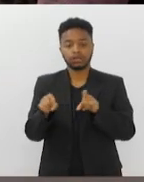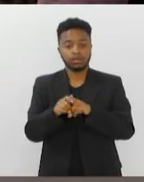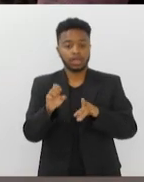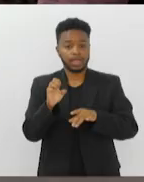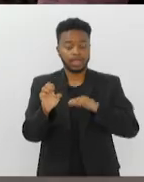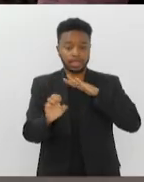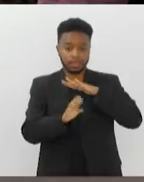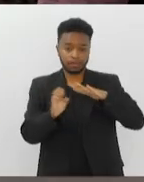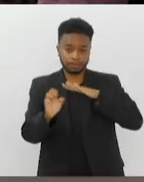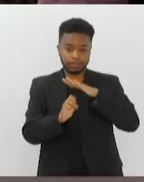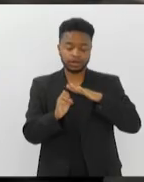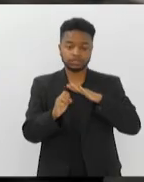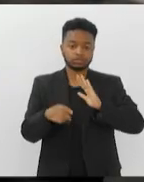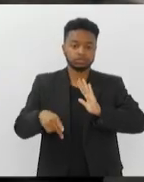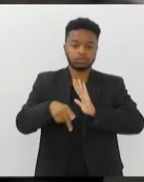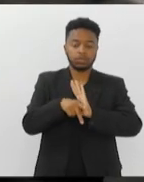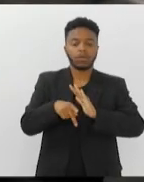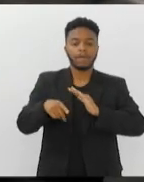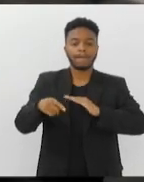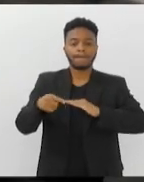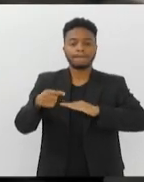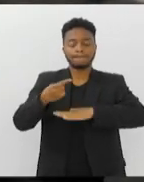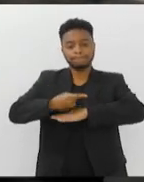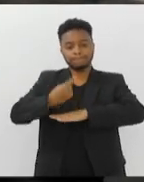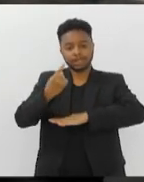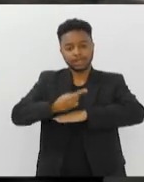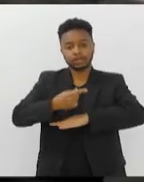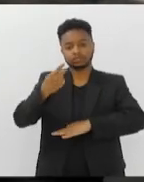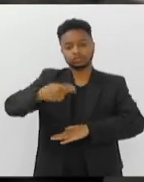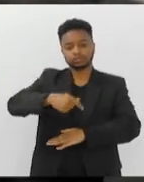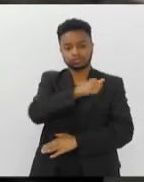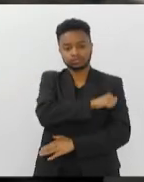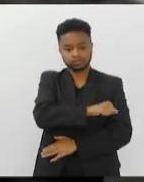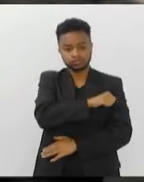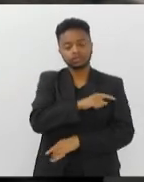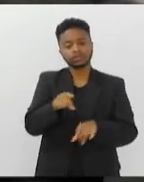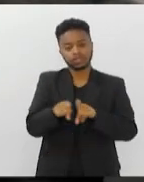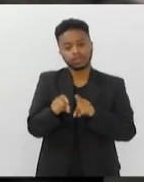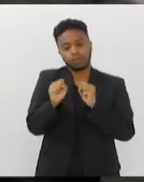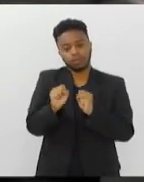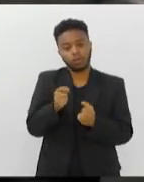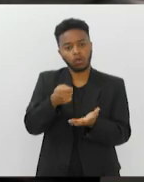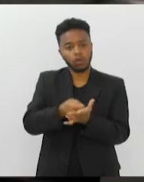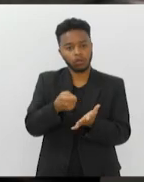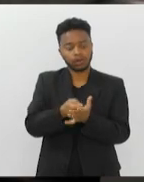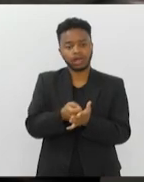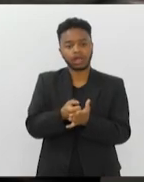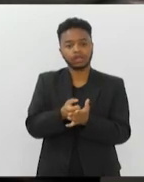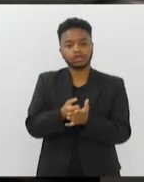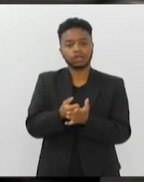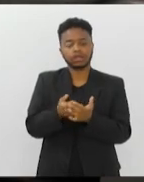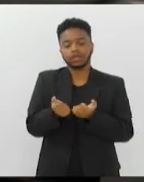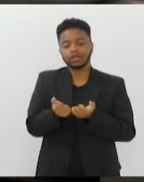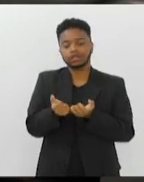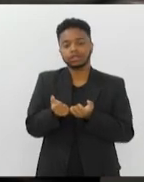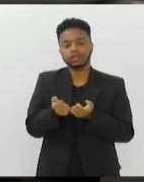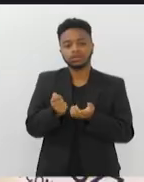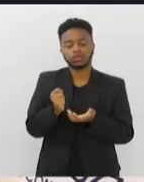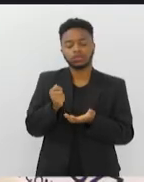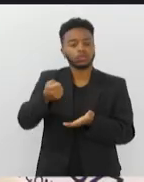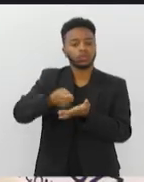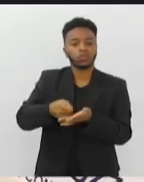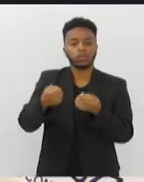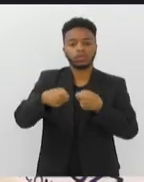pedágio do estado do Rio de Janeiro também podem ser obrigadas a conceder isenção de tarifa aos veículos de pessoa com deficiência